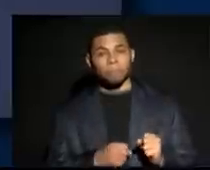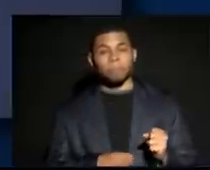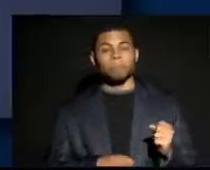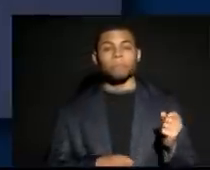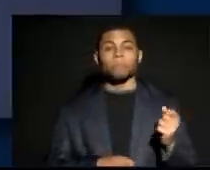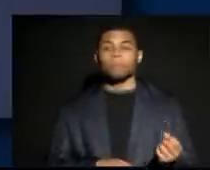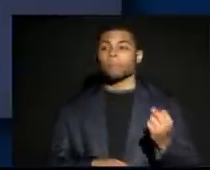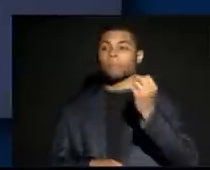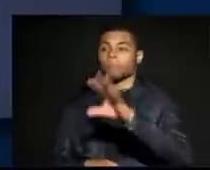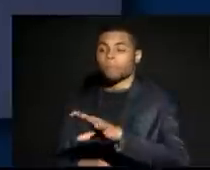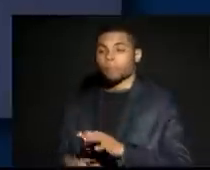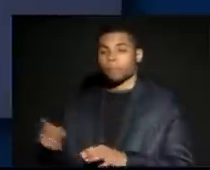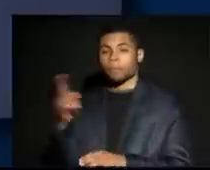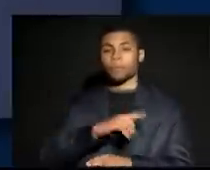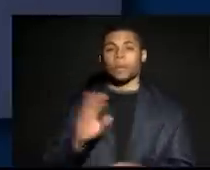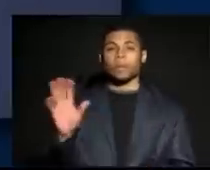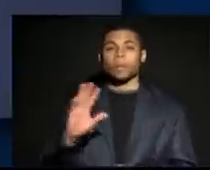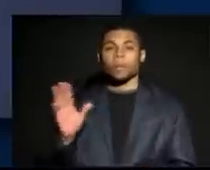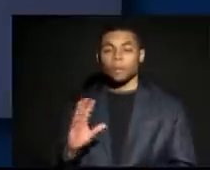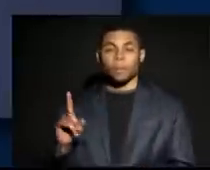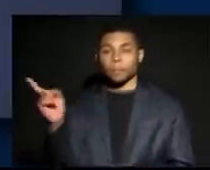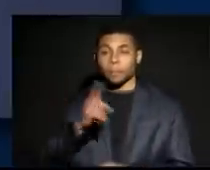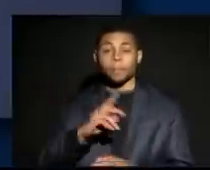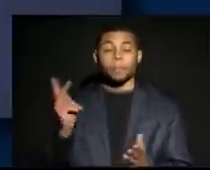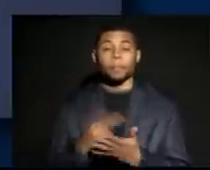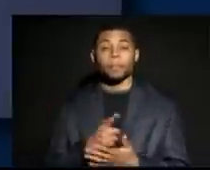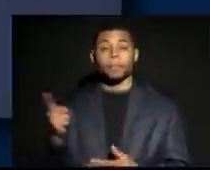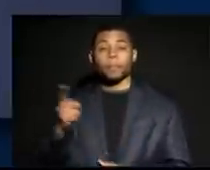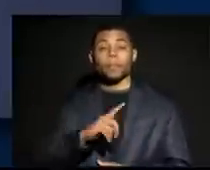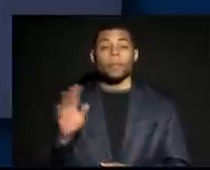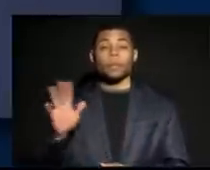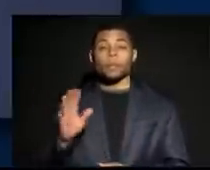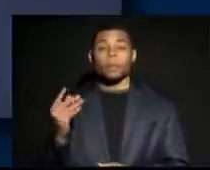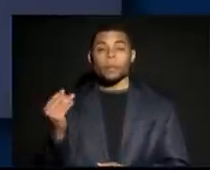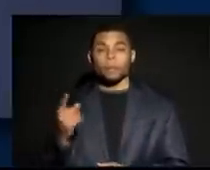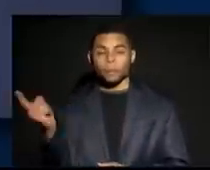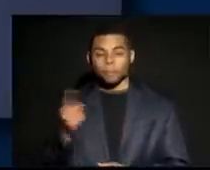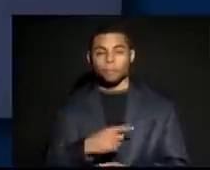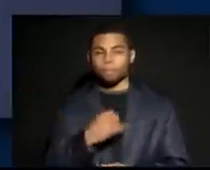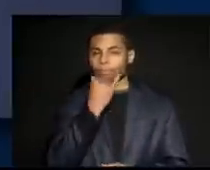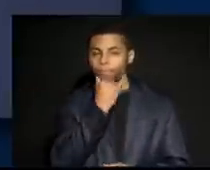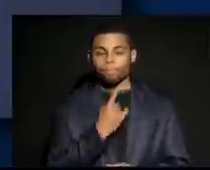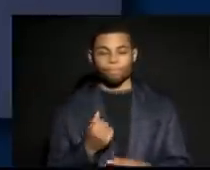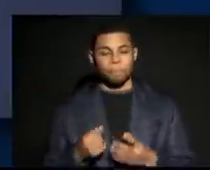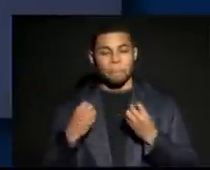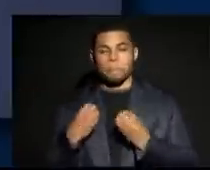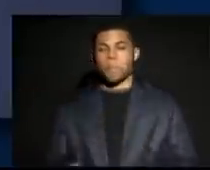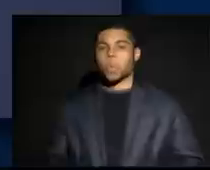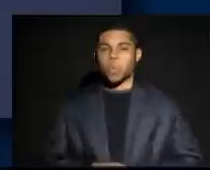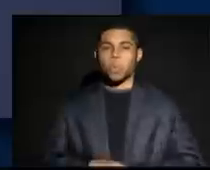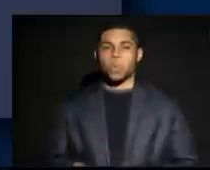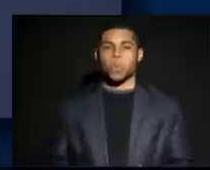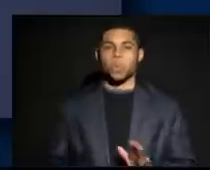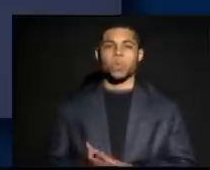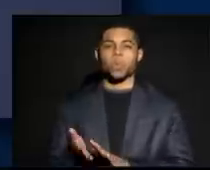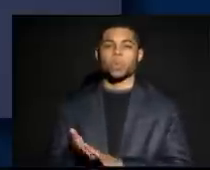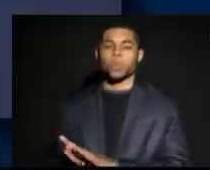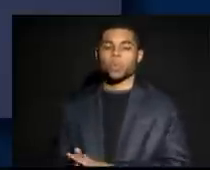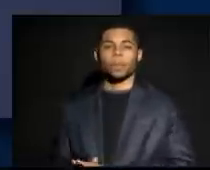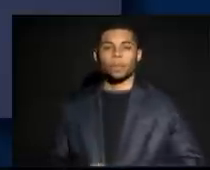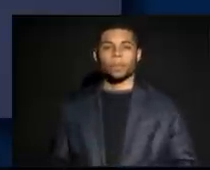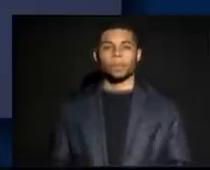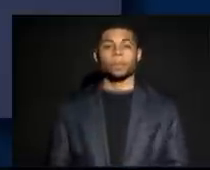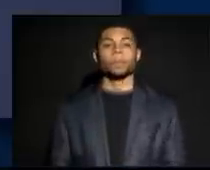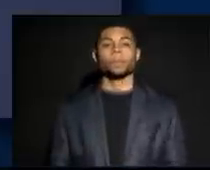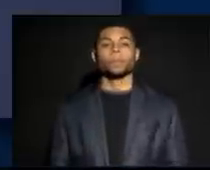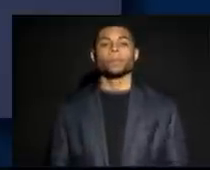fluir para Periferia a periferia de repente é drone com aquele dinheiro na turma se encantava com